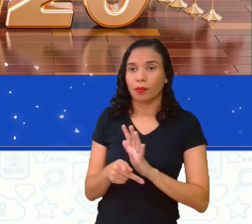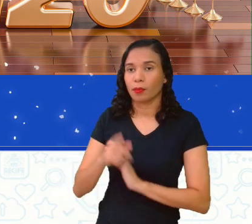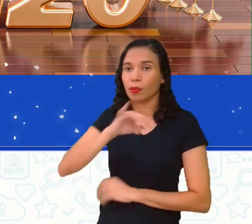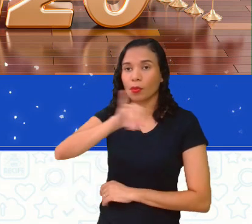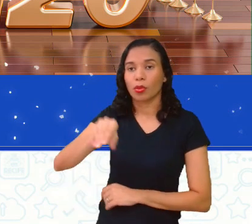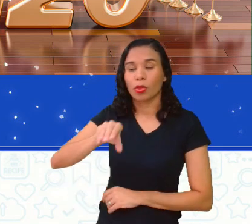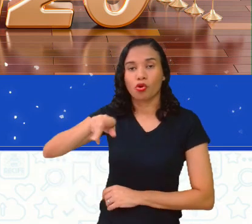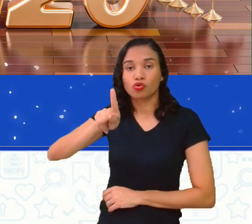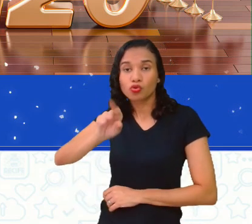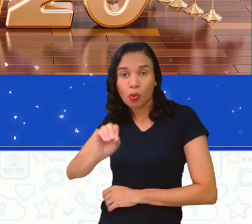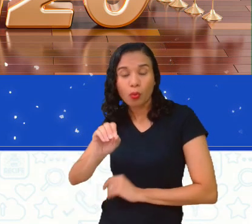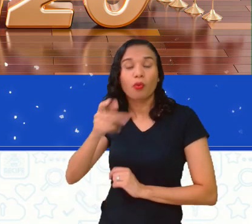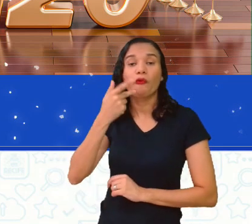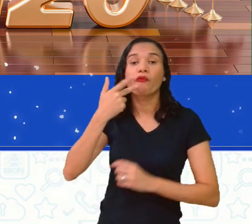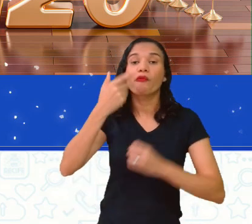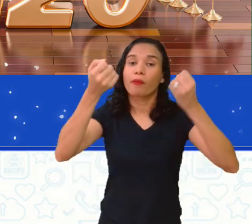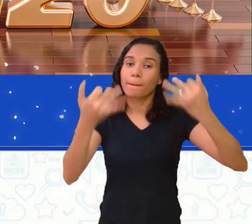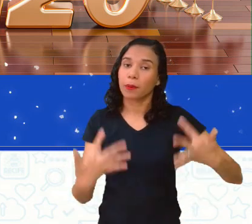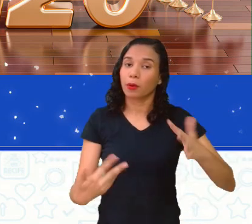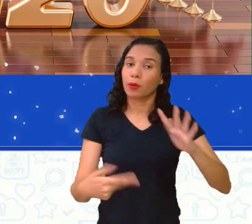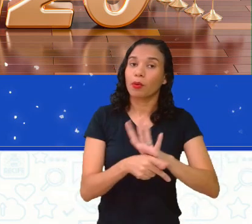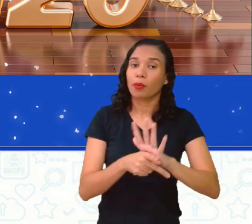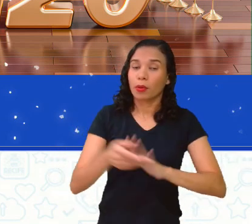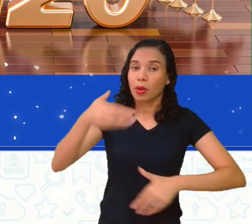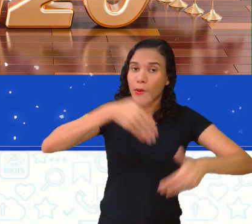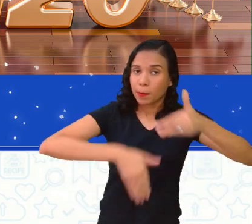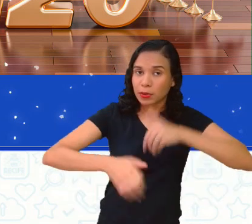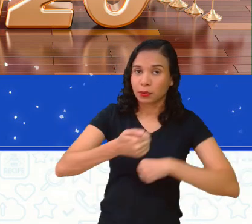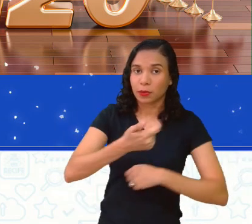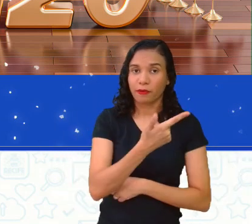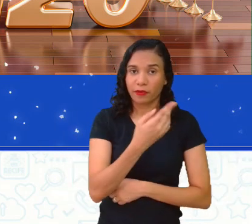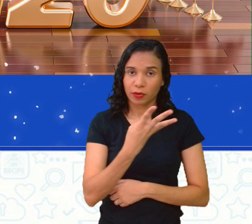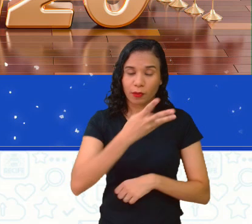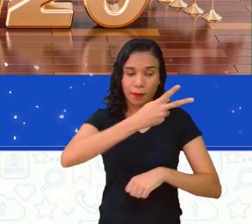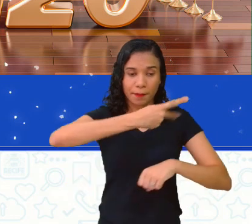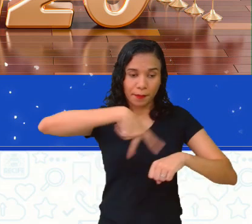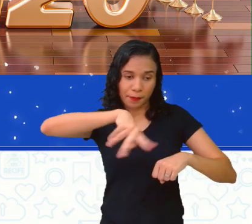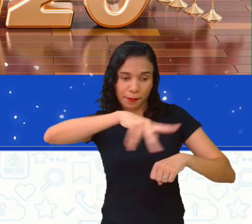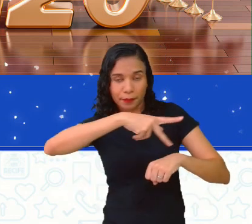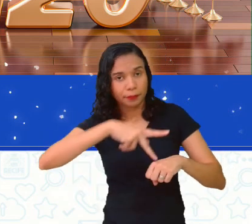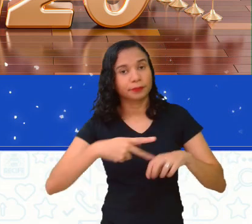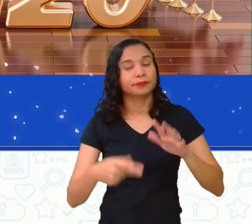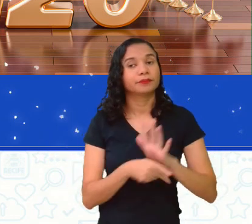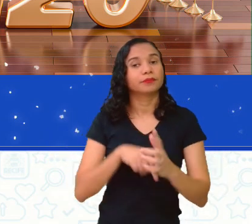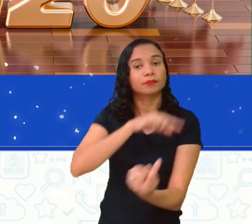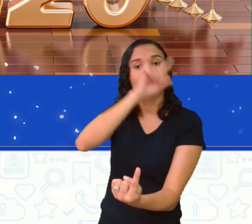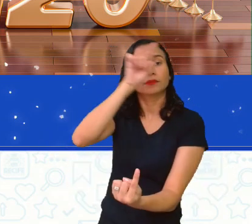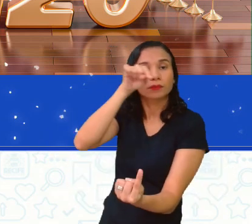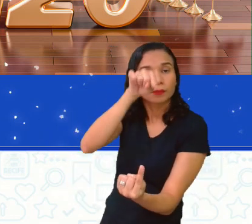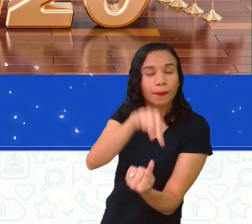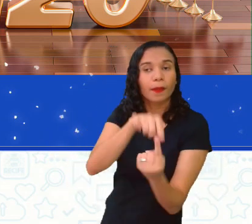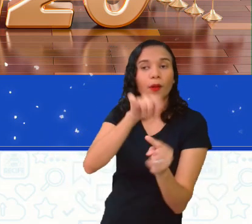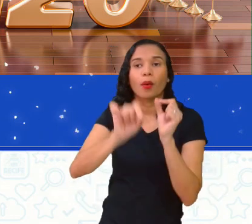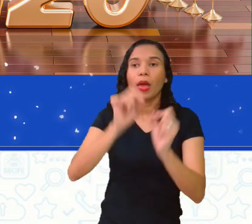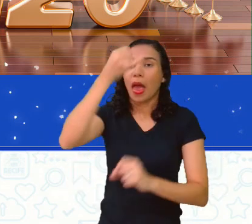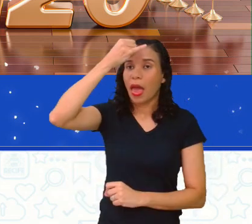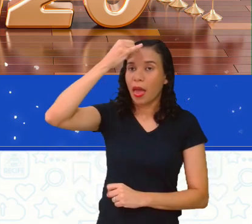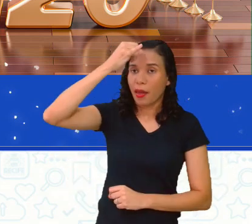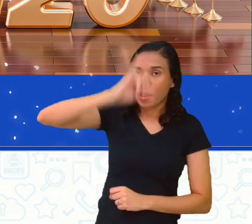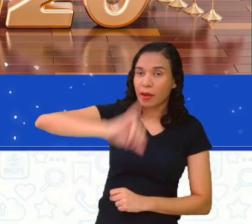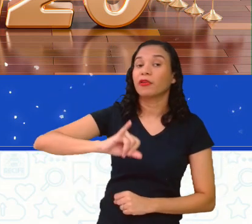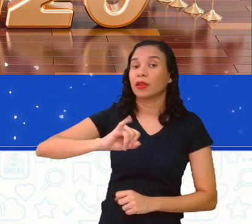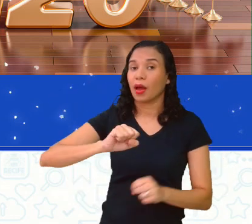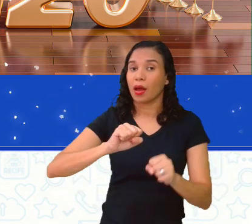Widodo, explicou que o fundo, do qual participam 24 países, tem como objetivo evitar